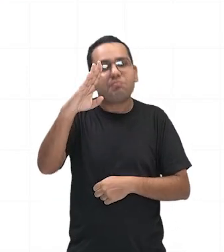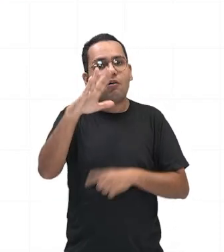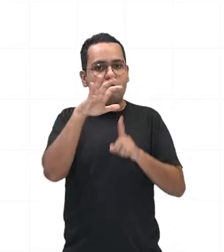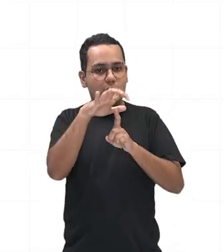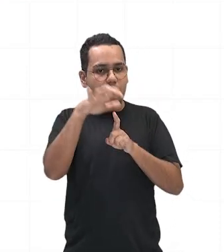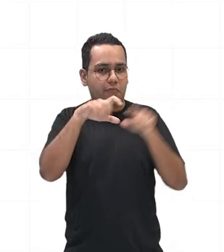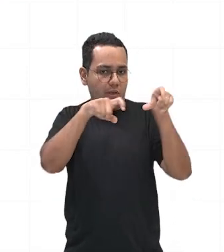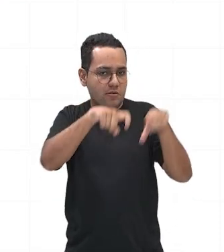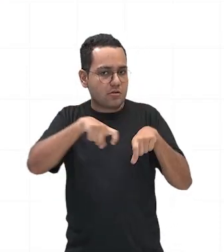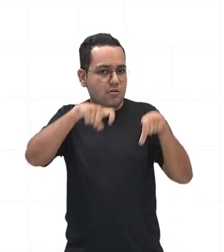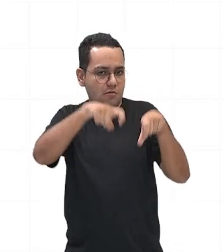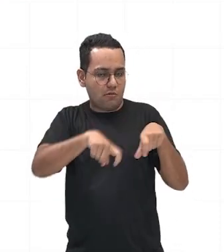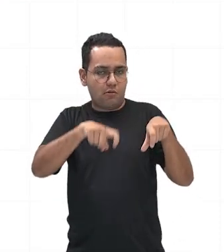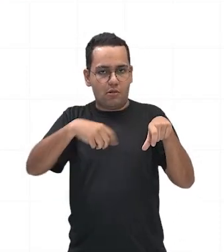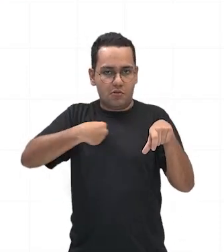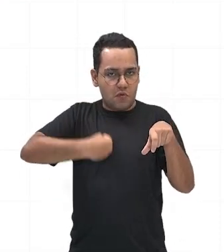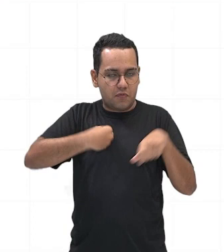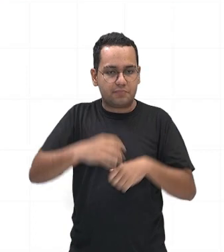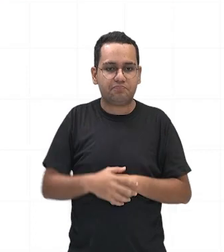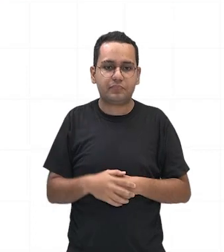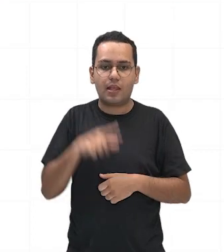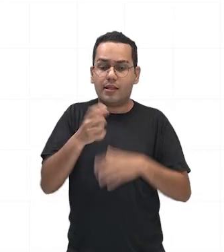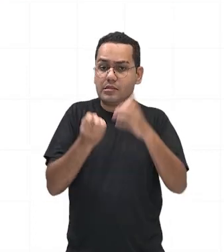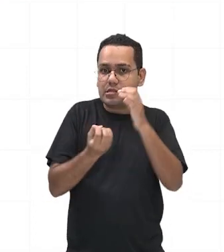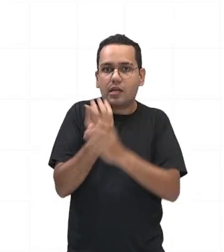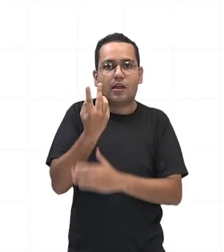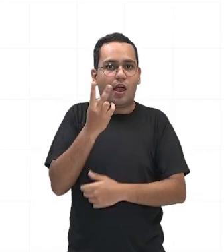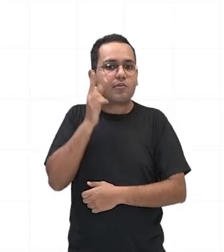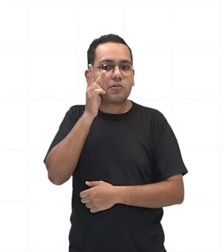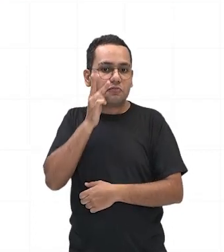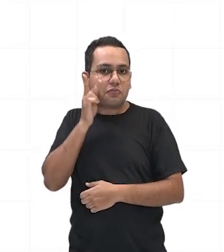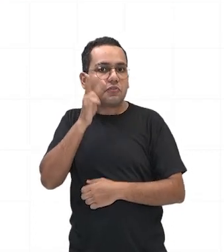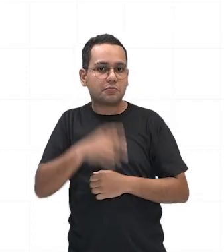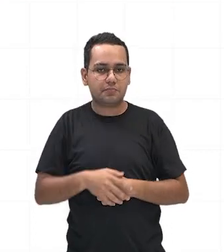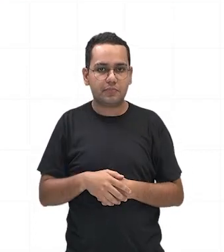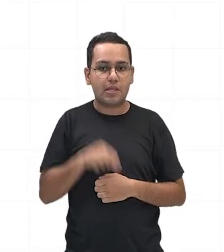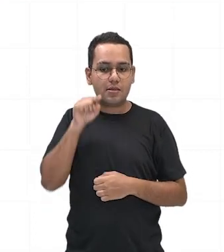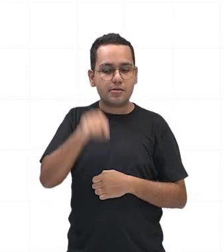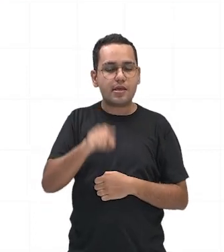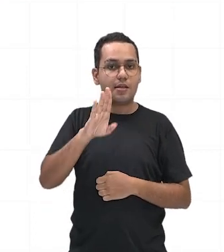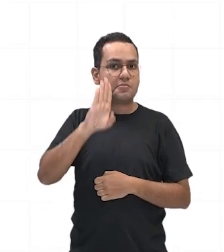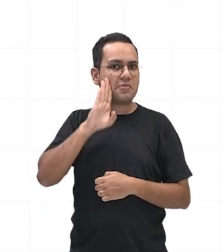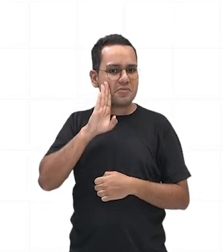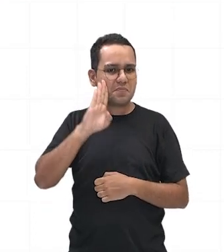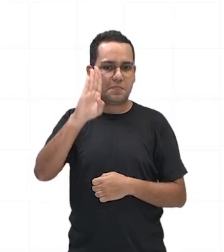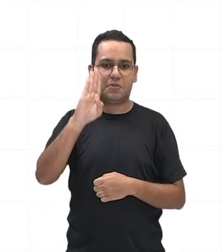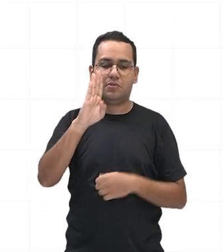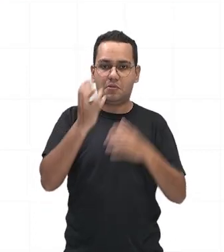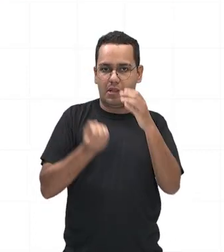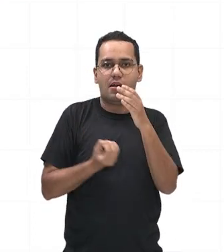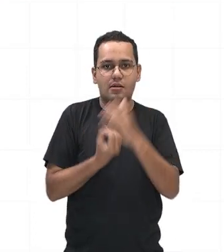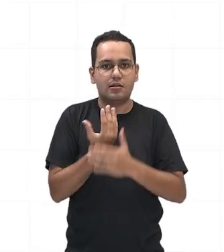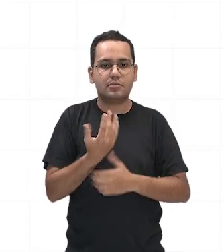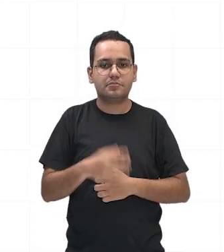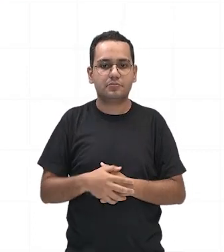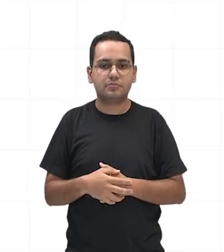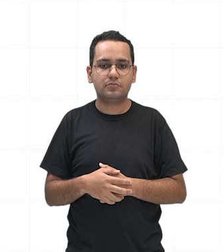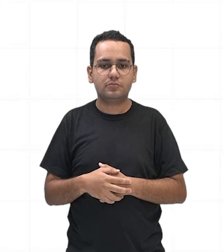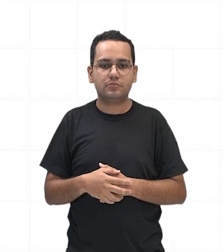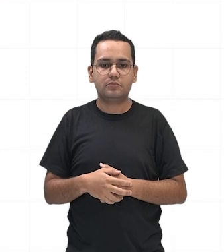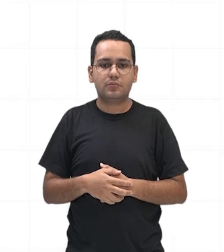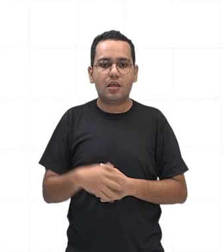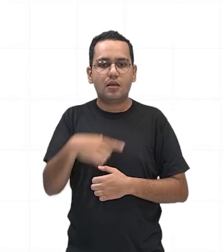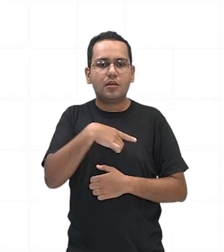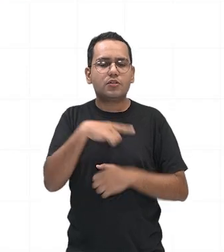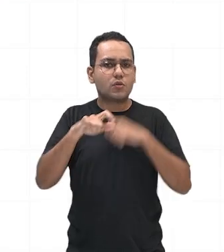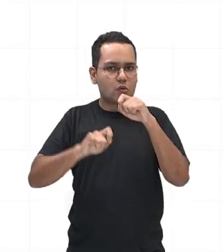situados. Fabricavam vinhos, os monges foram os pioneiros na produção do vinho, que utilizavam tanto